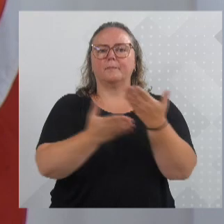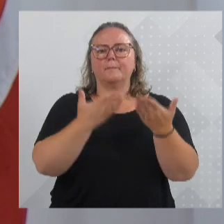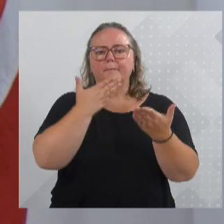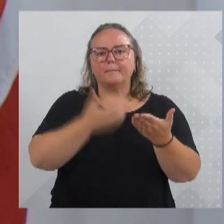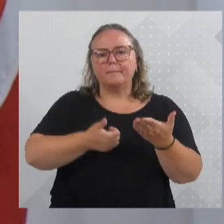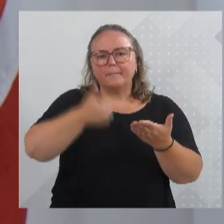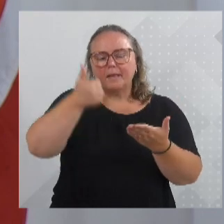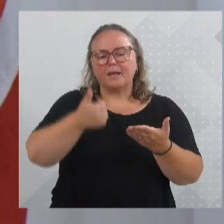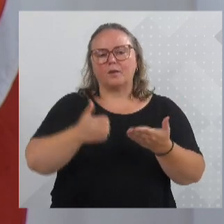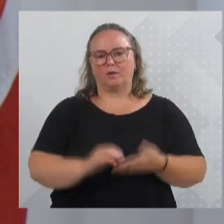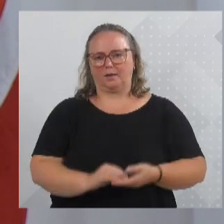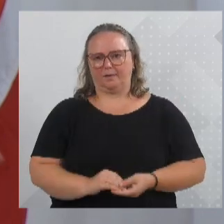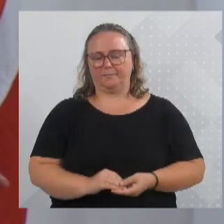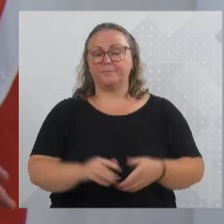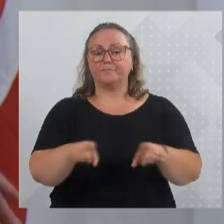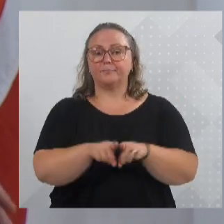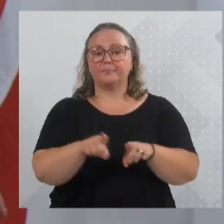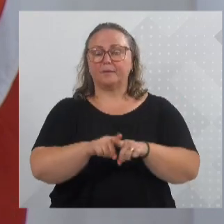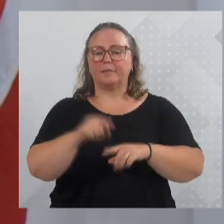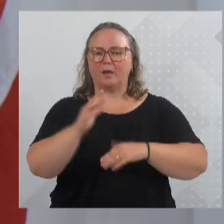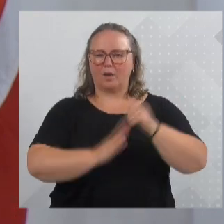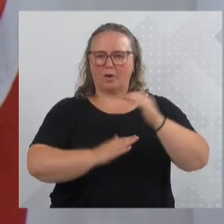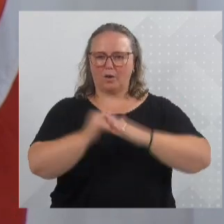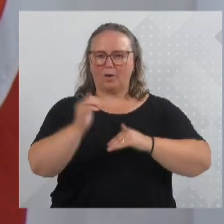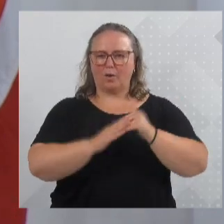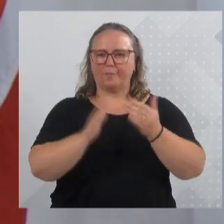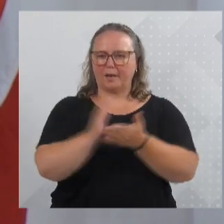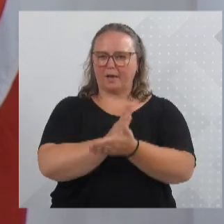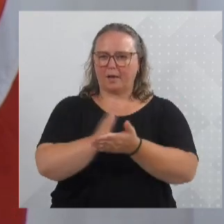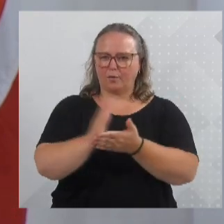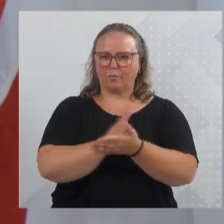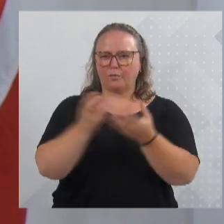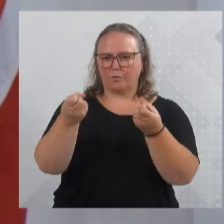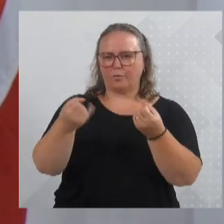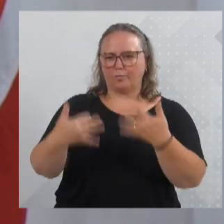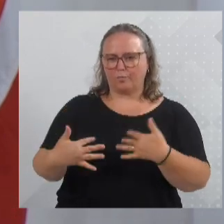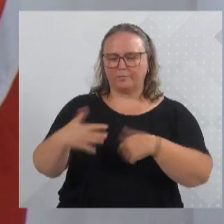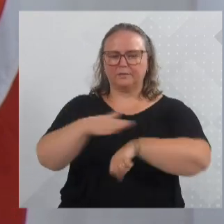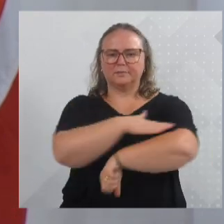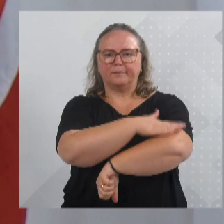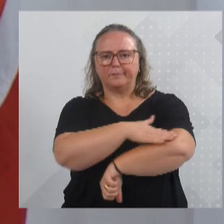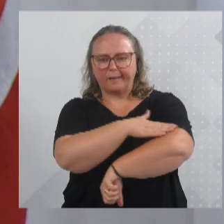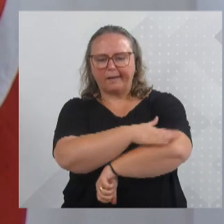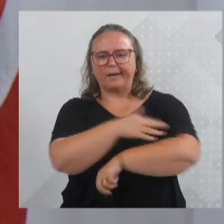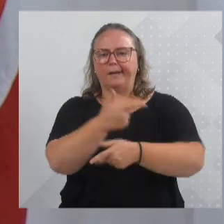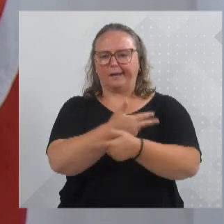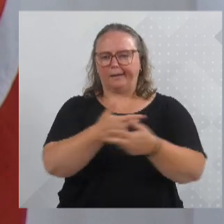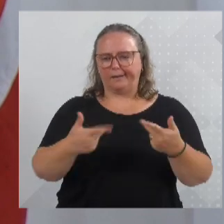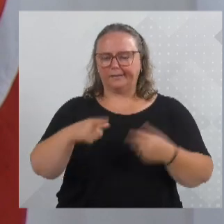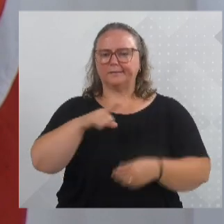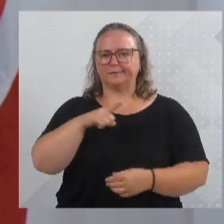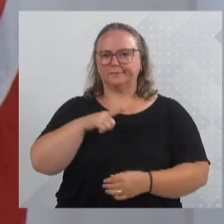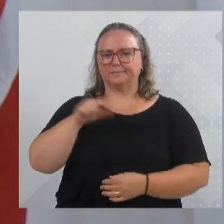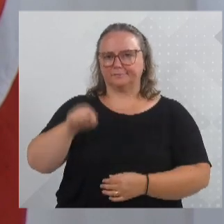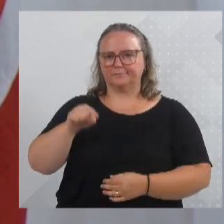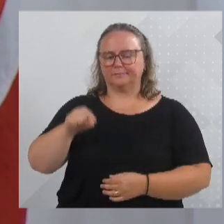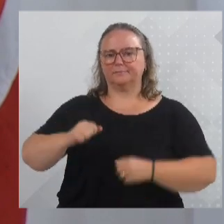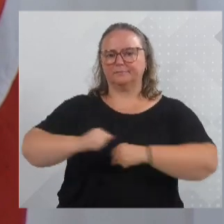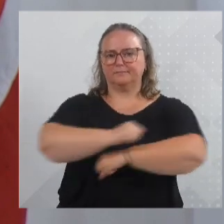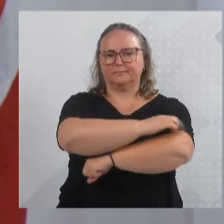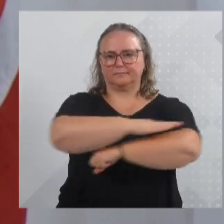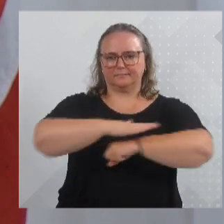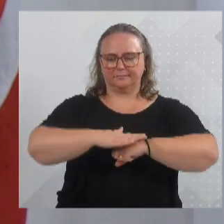nossa gente. Outras obras, vereador Maurício, que foram mencionadas aqui, praças e vias que vão ser